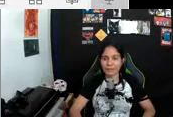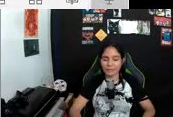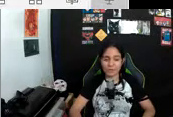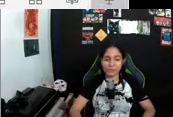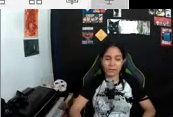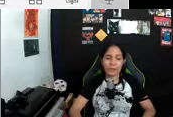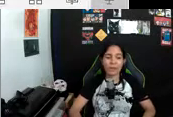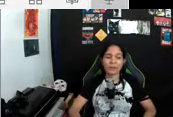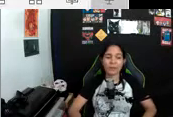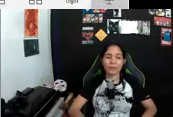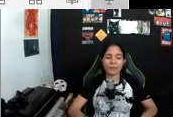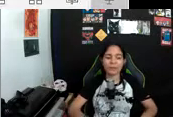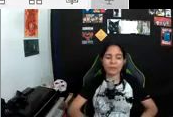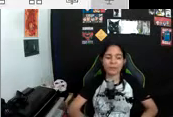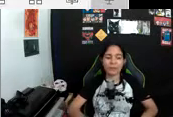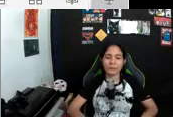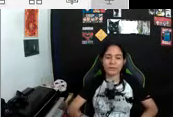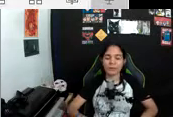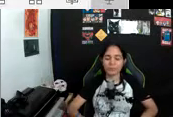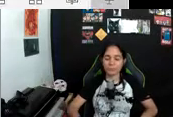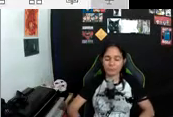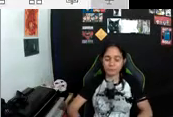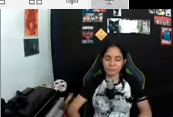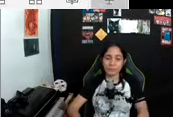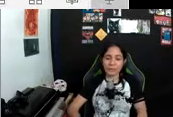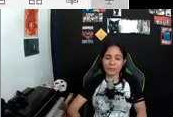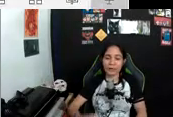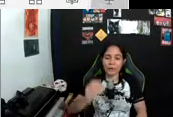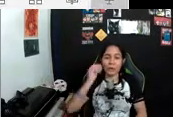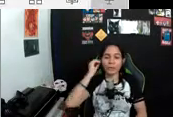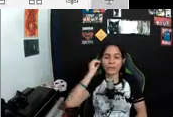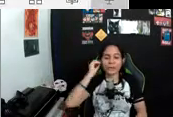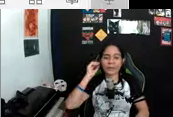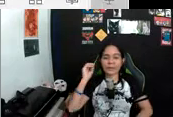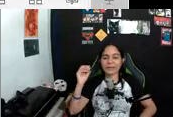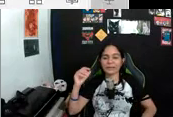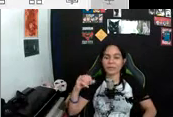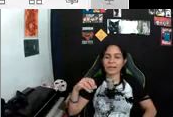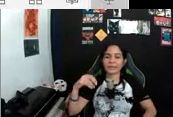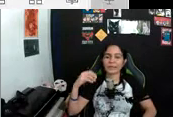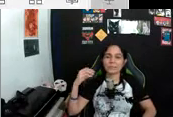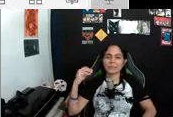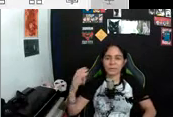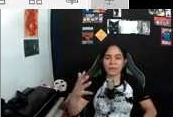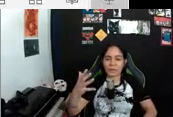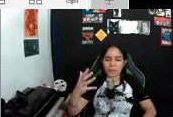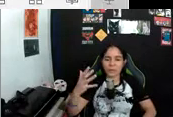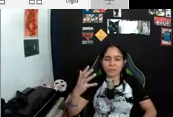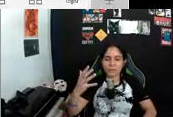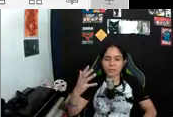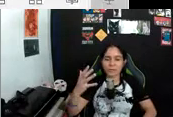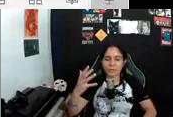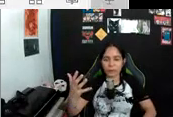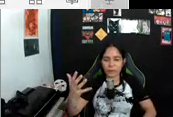aquelas orientações. Só para citar como um exemplo, então, vocês passam